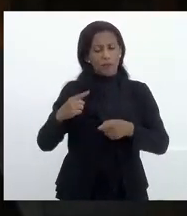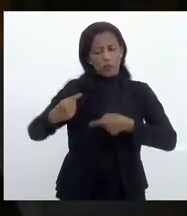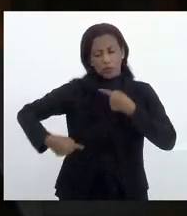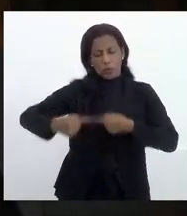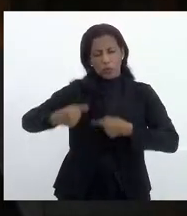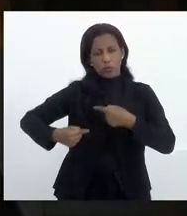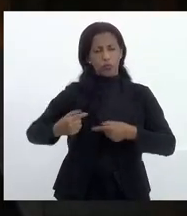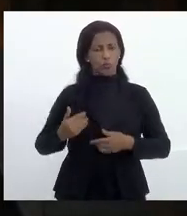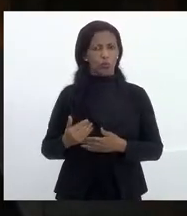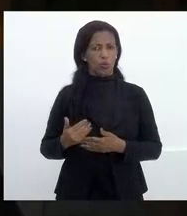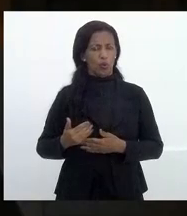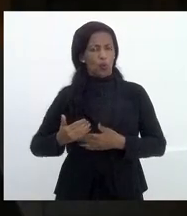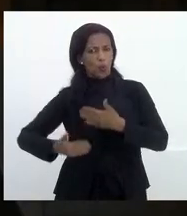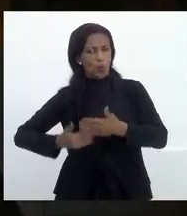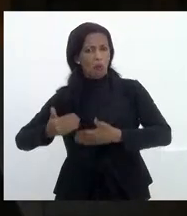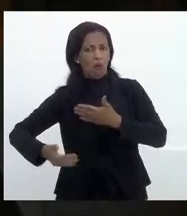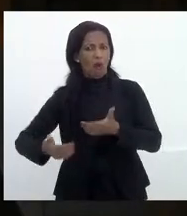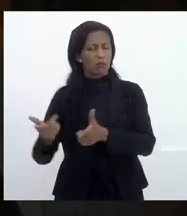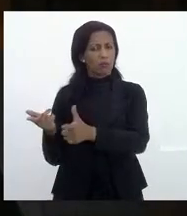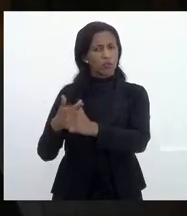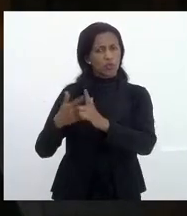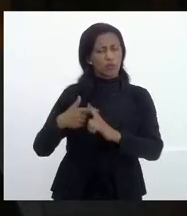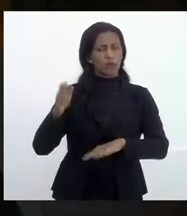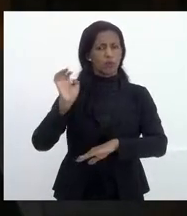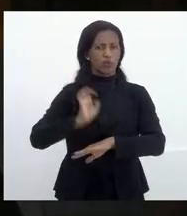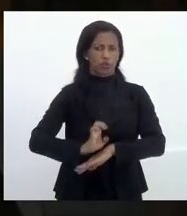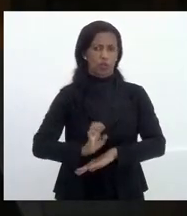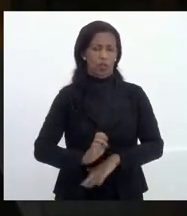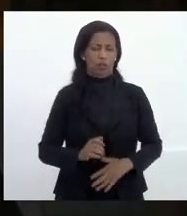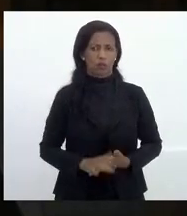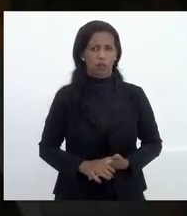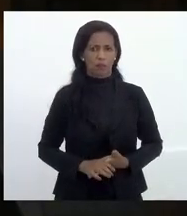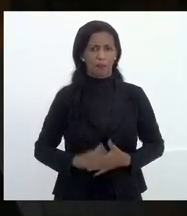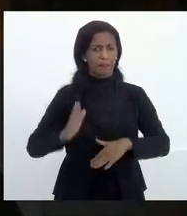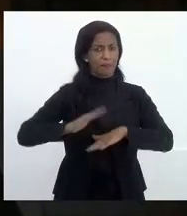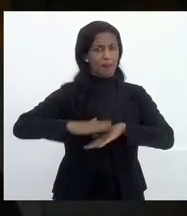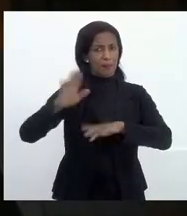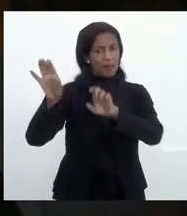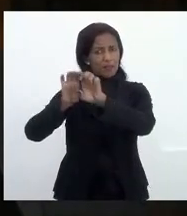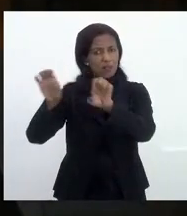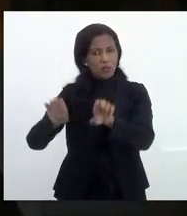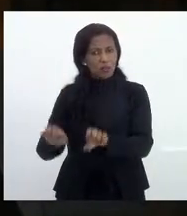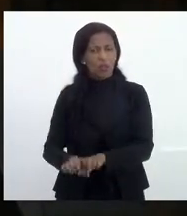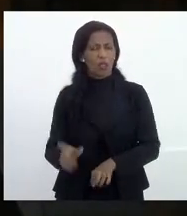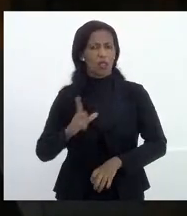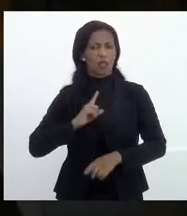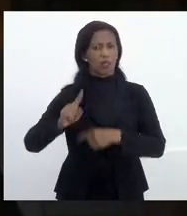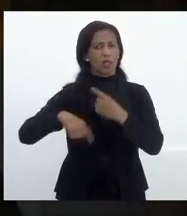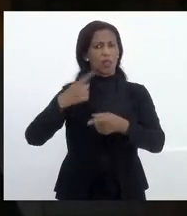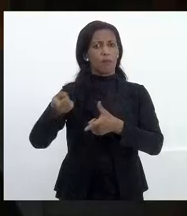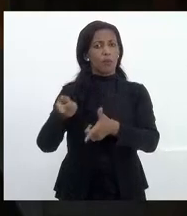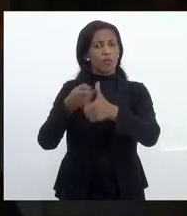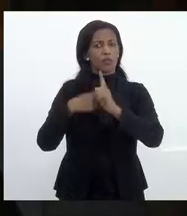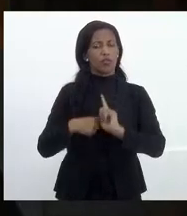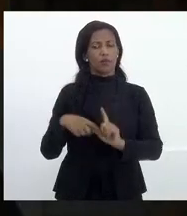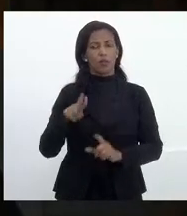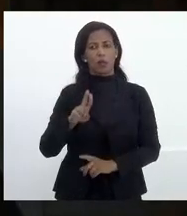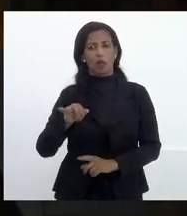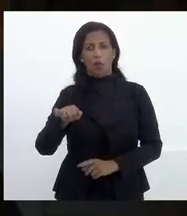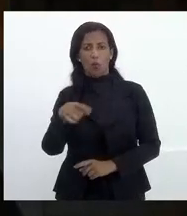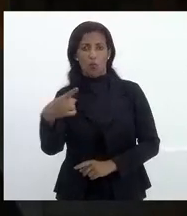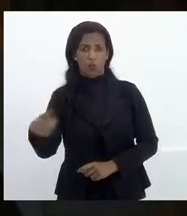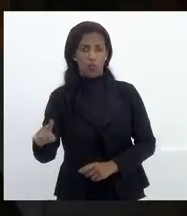o processo de endividamento do estado mais estruturantes que a depois do endividamento com união